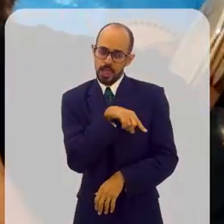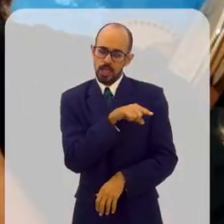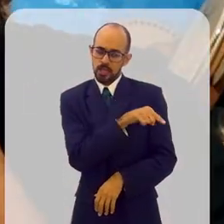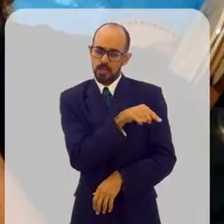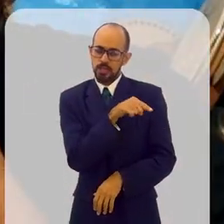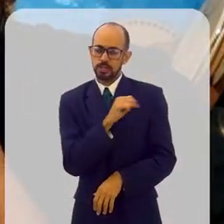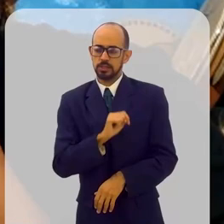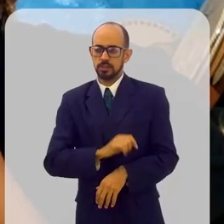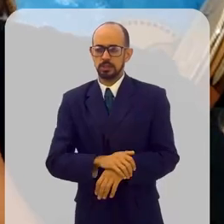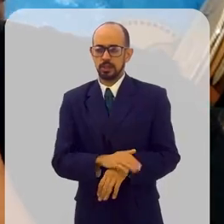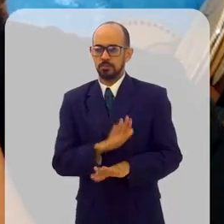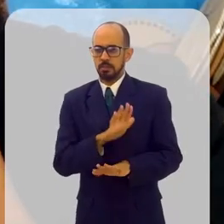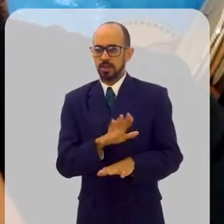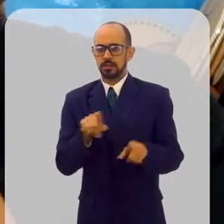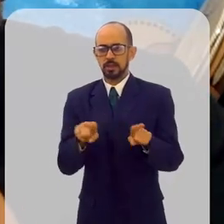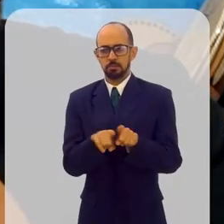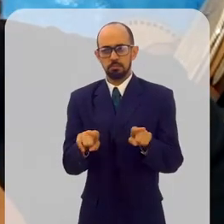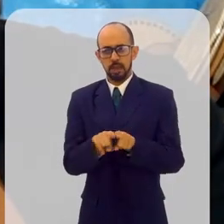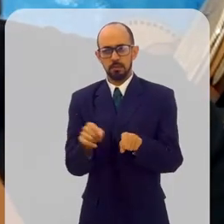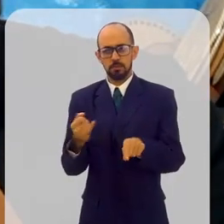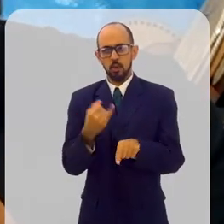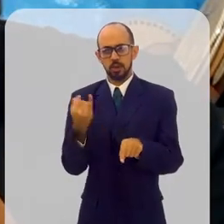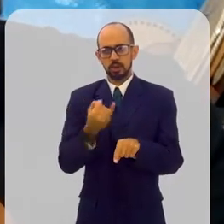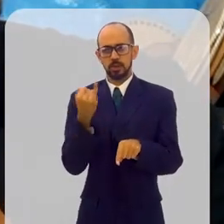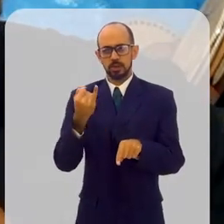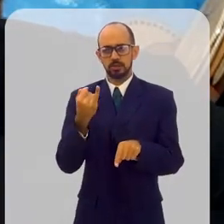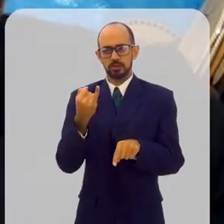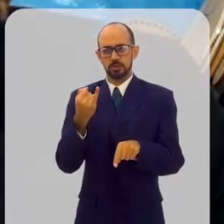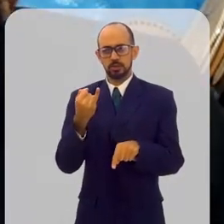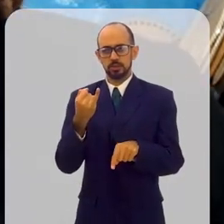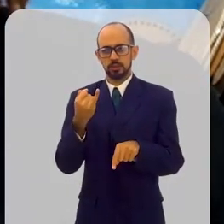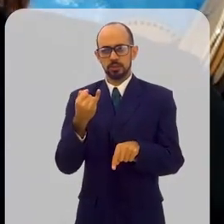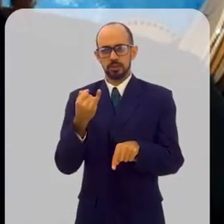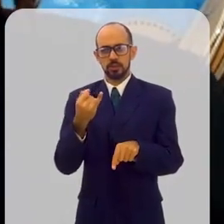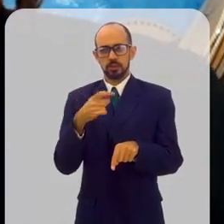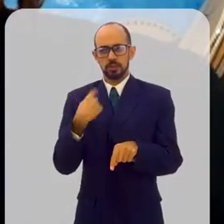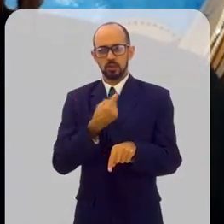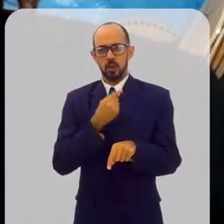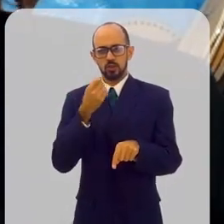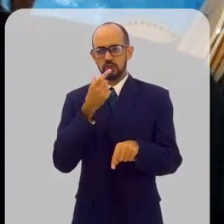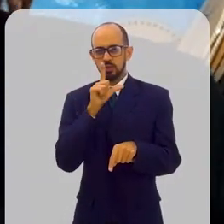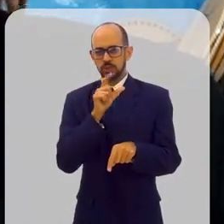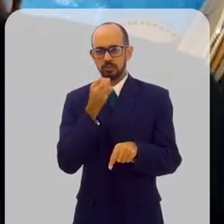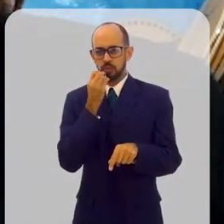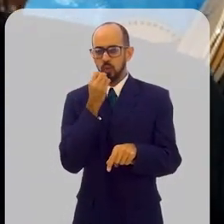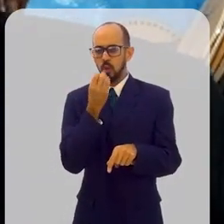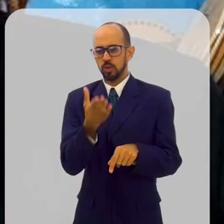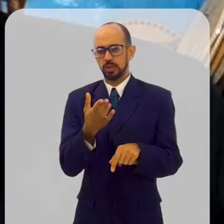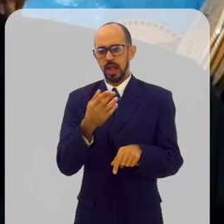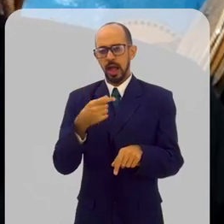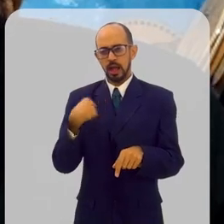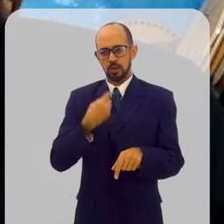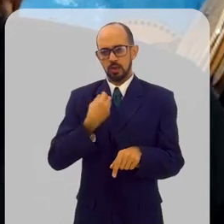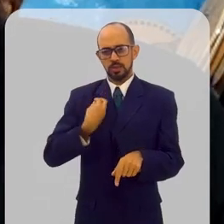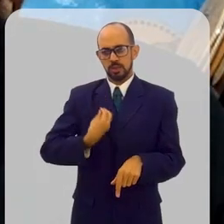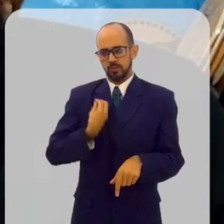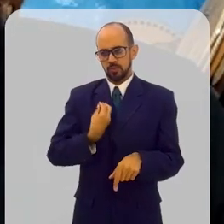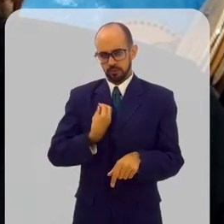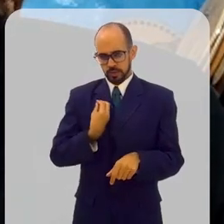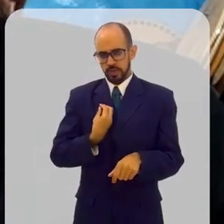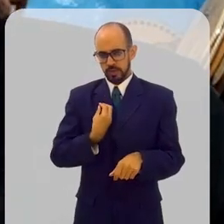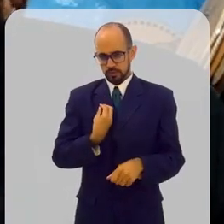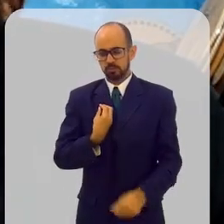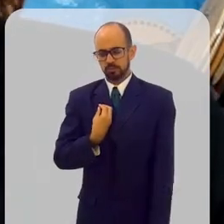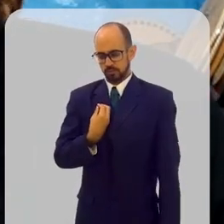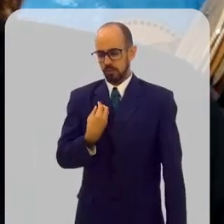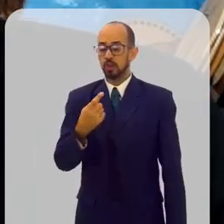para eles. Mas, ao mesmo tempo, é importante que a gente consiga também, nesse momento, colocar as nossas narrativas para a